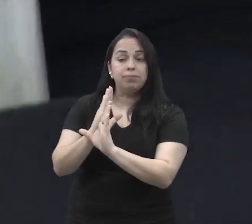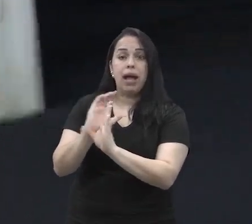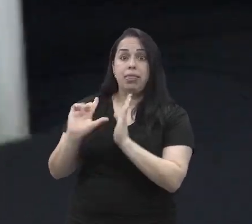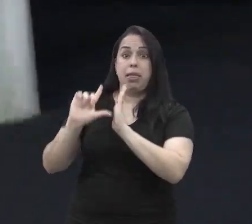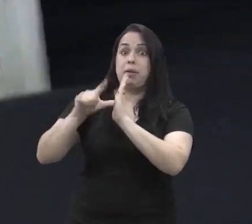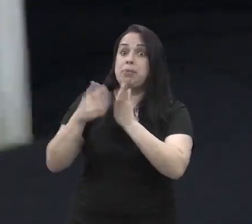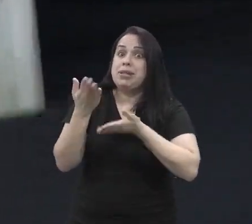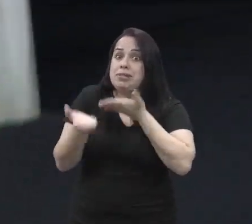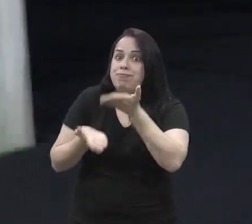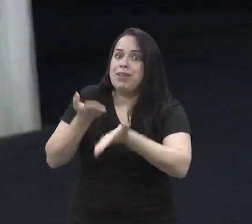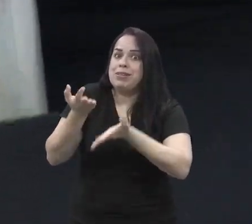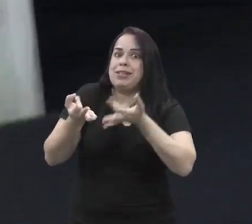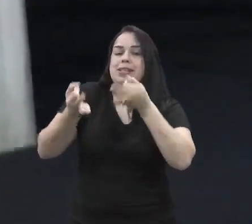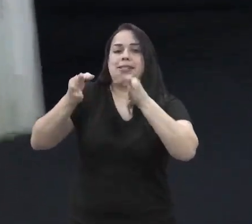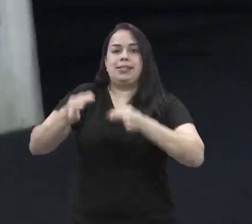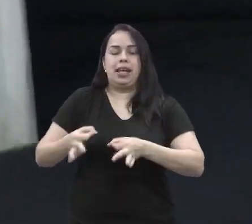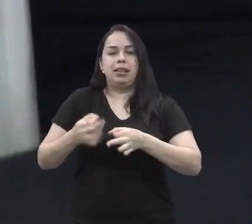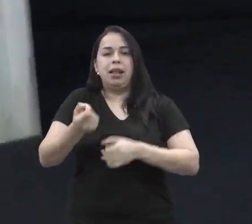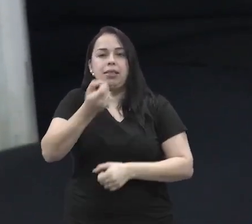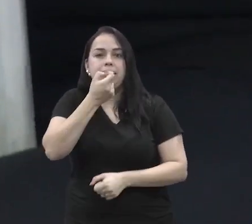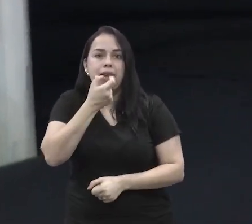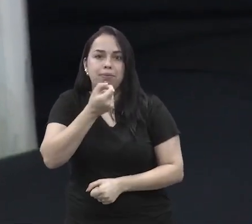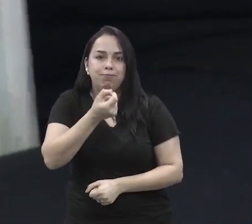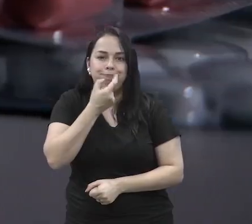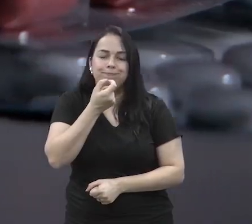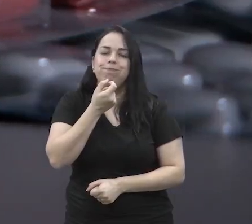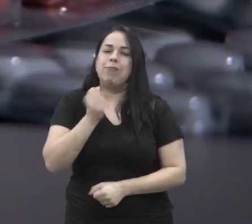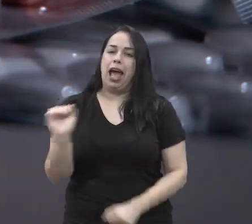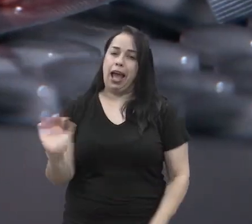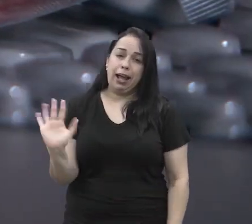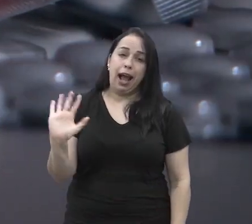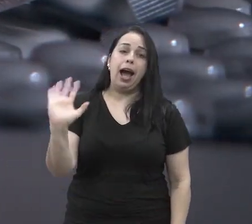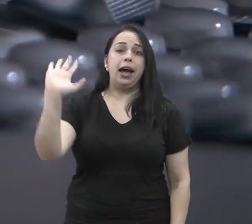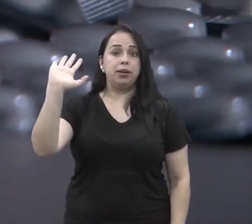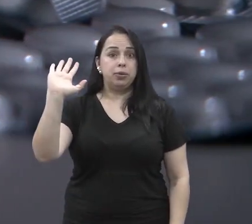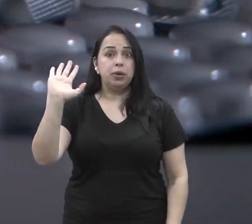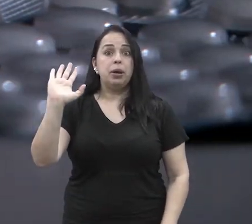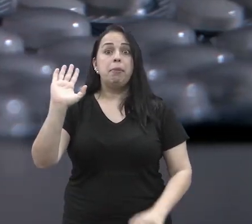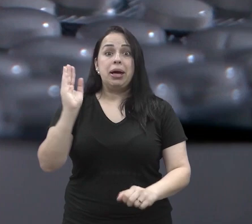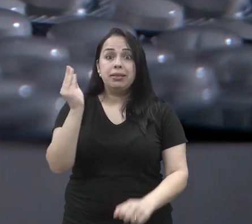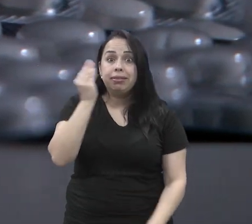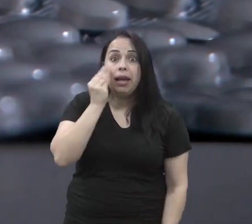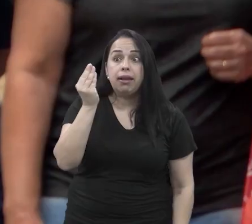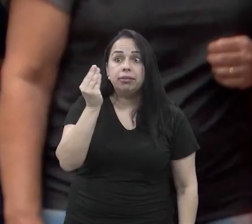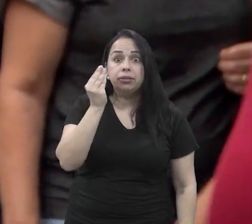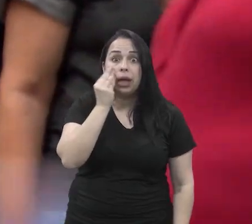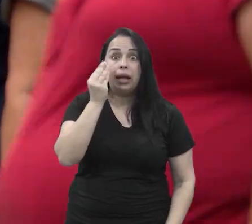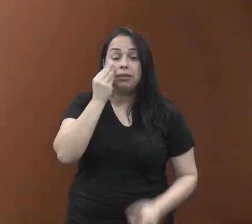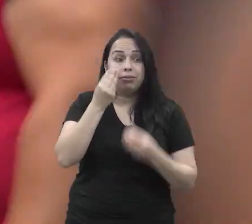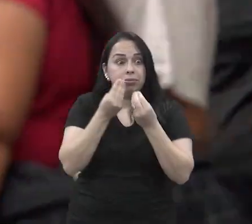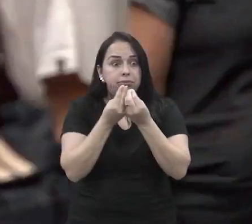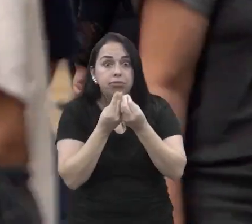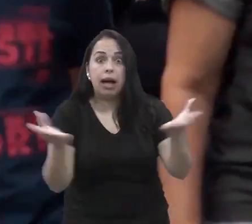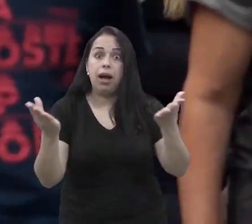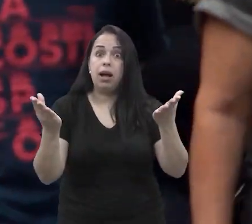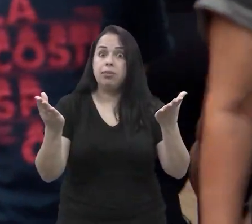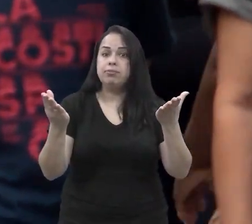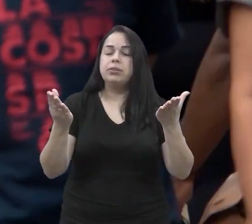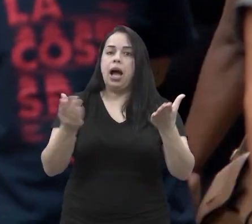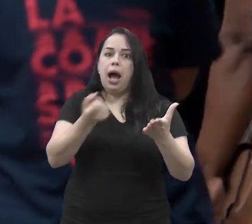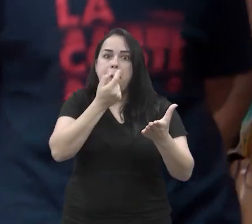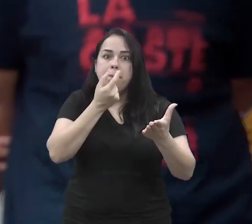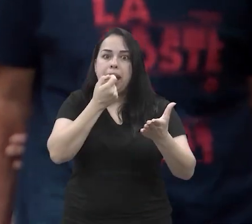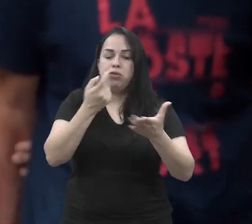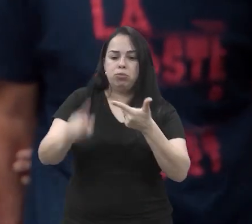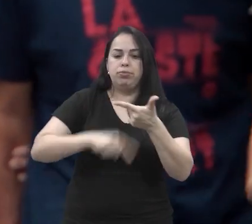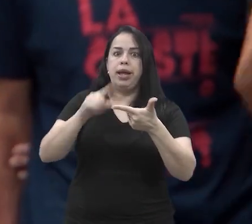o diagnóstico, o tratamento precisa ser adequado e as medicações não são baratas. Para acelerar esse